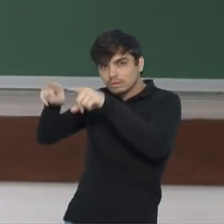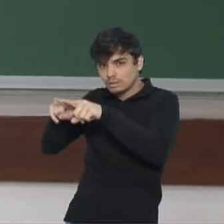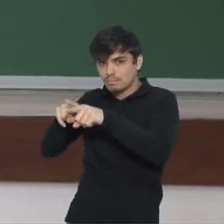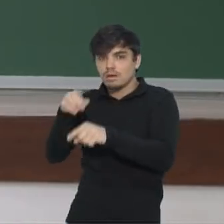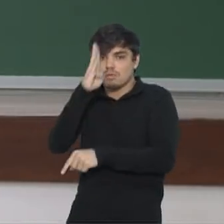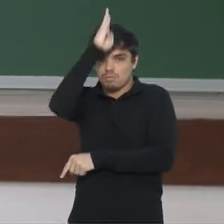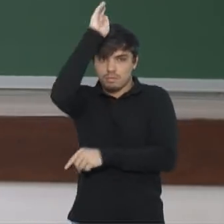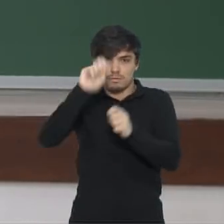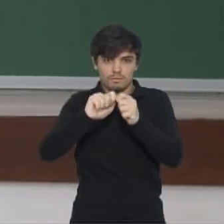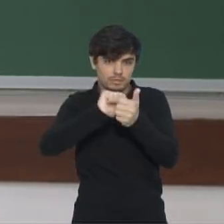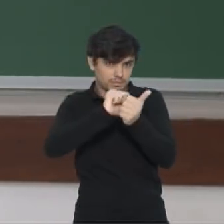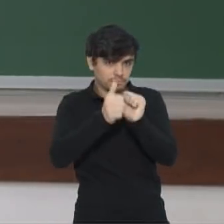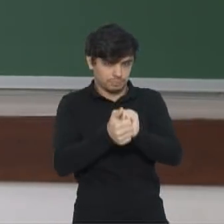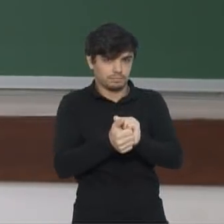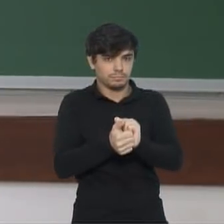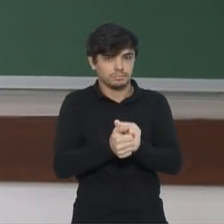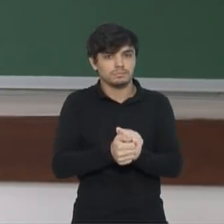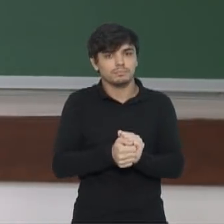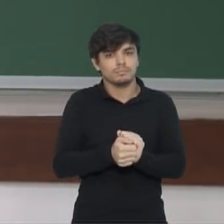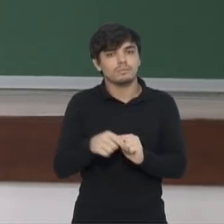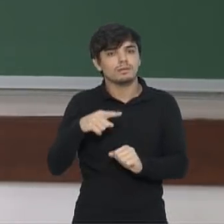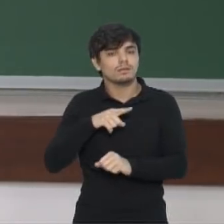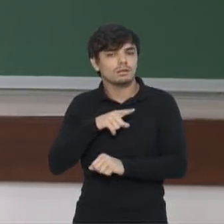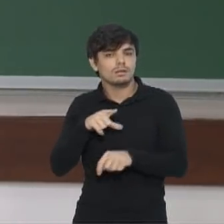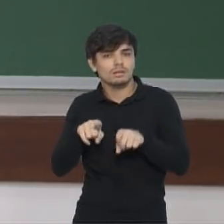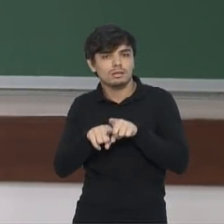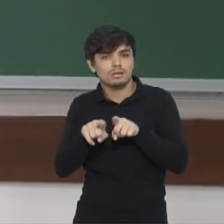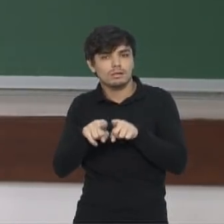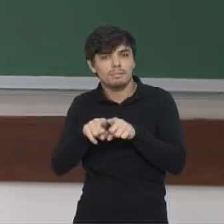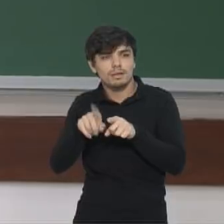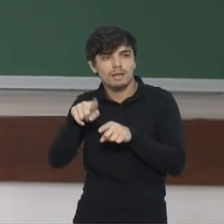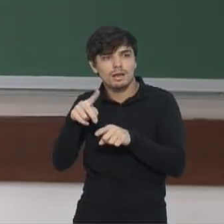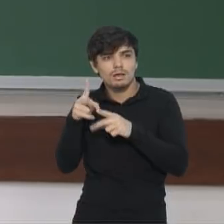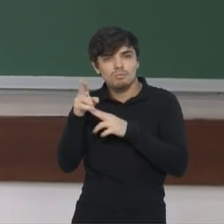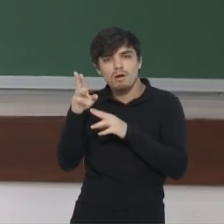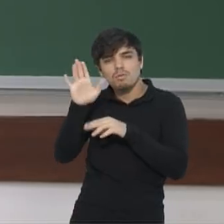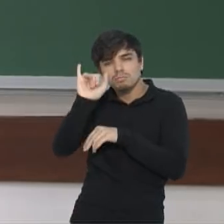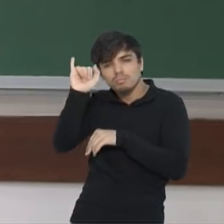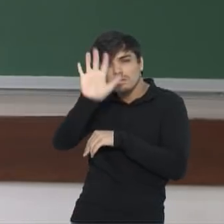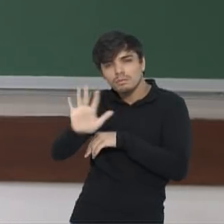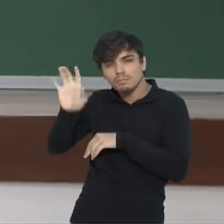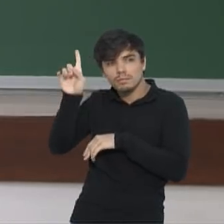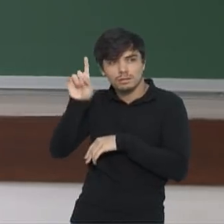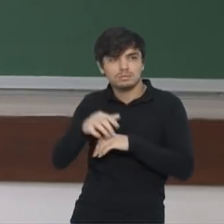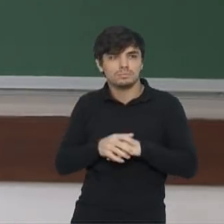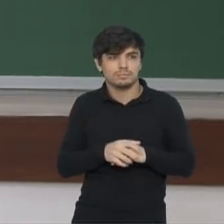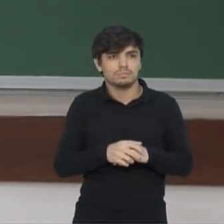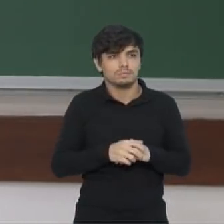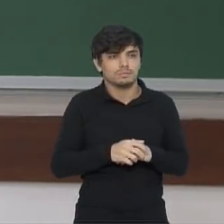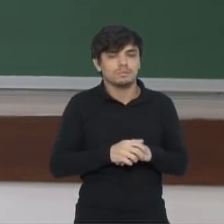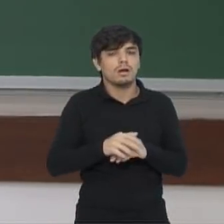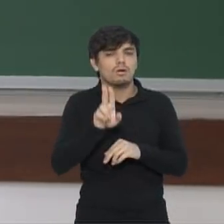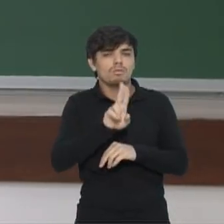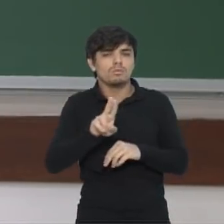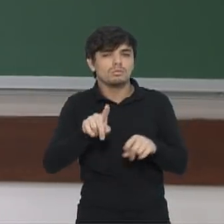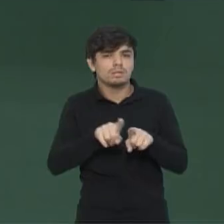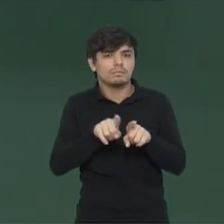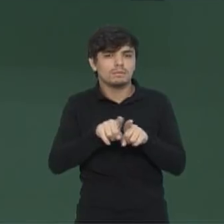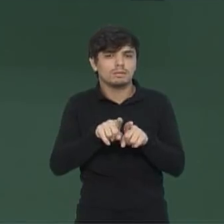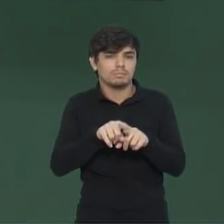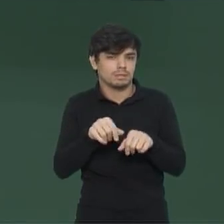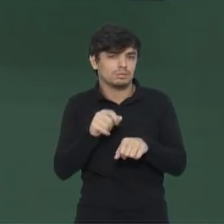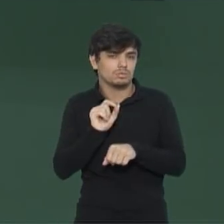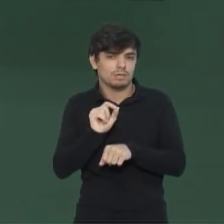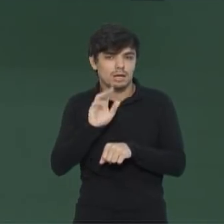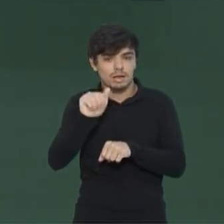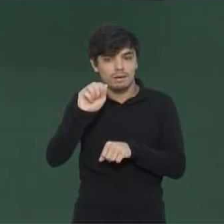adaptaram, geralmente no estilo dórico e jônico, que eram os mais utilizados pelos romanos. Também utilizavam-se muito das abóbodas